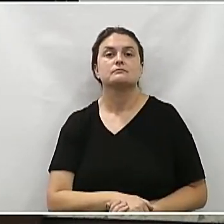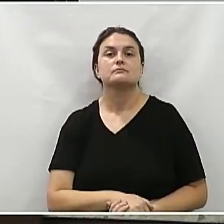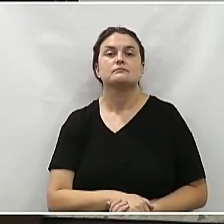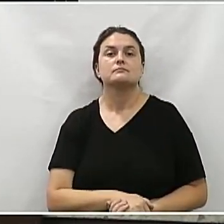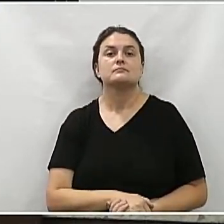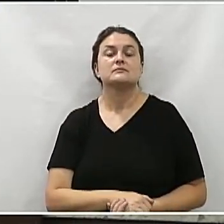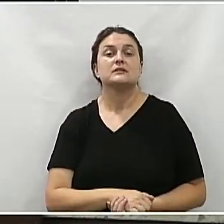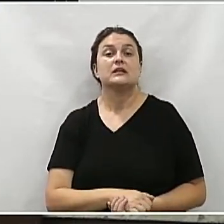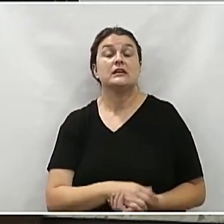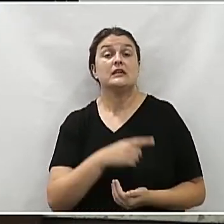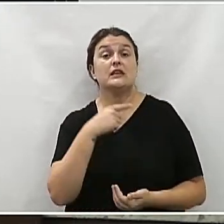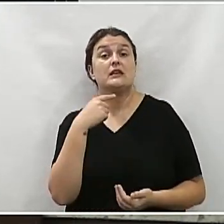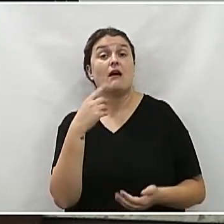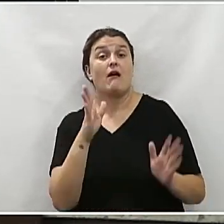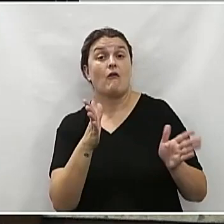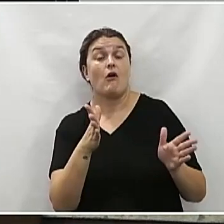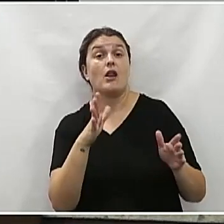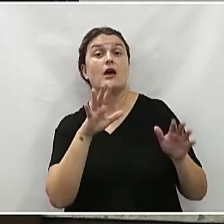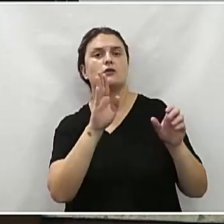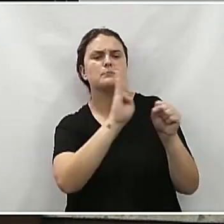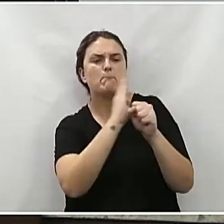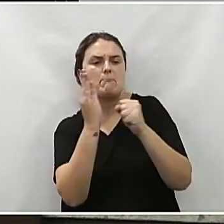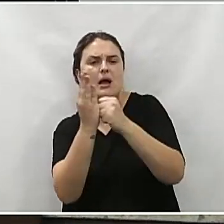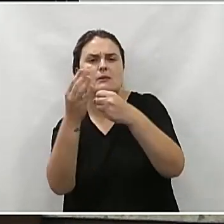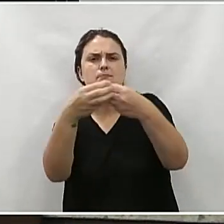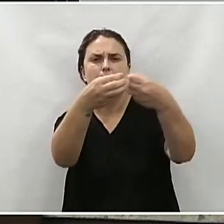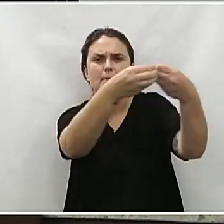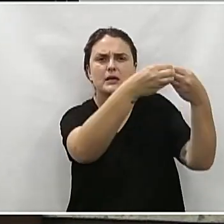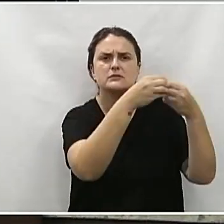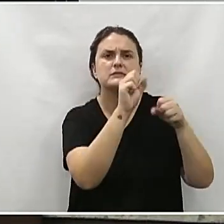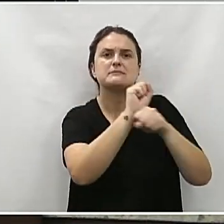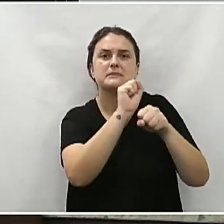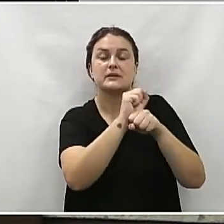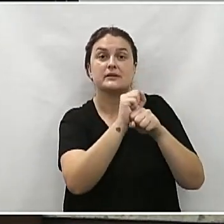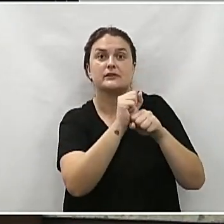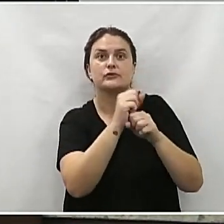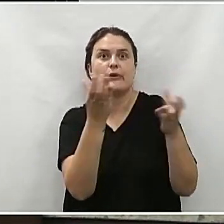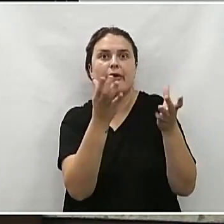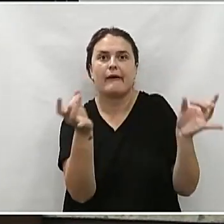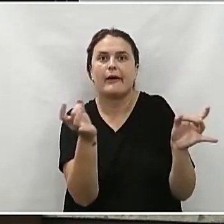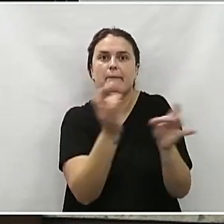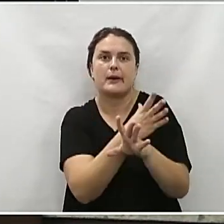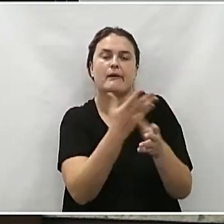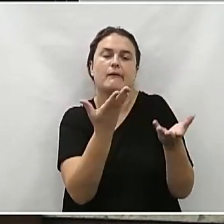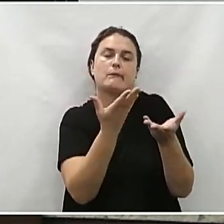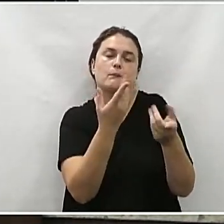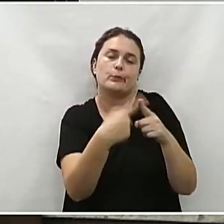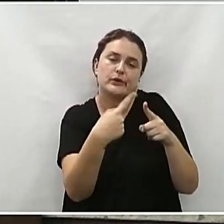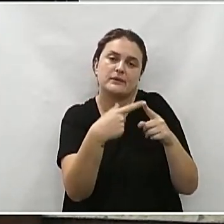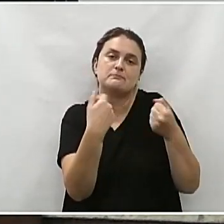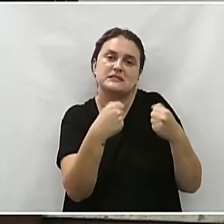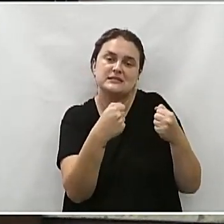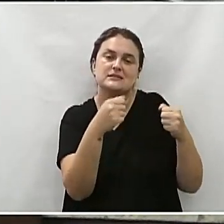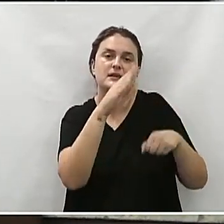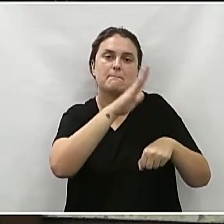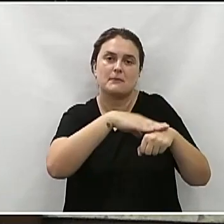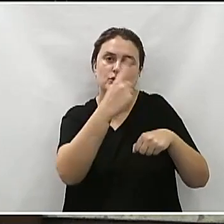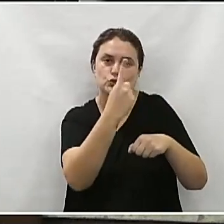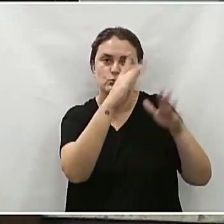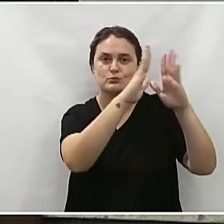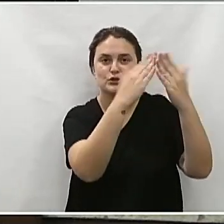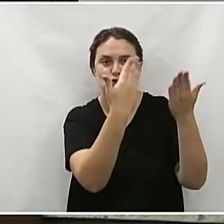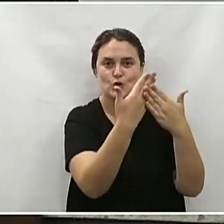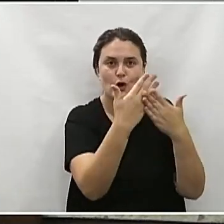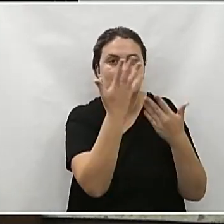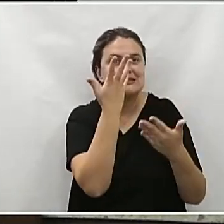Maxinã e bairros ali circunvizinhos que vão poder exufruir bastante daquela daquele